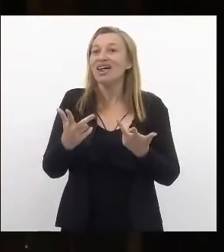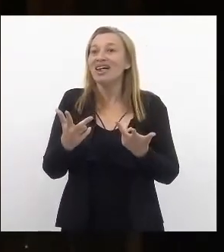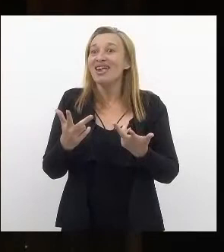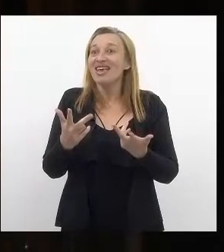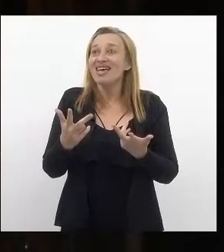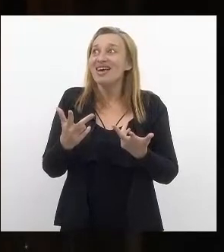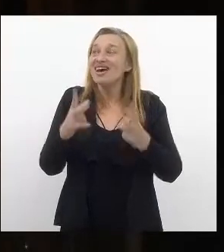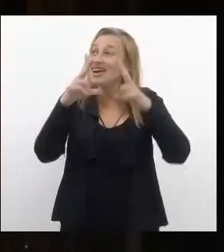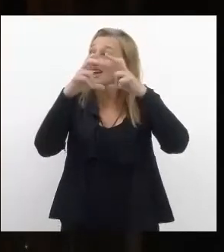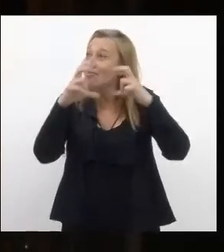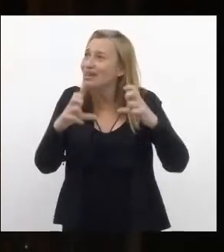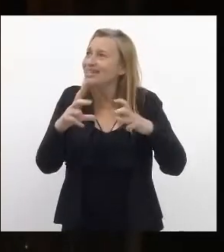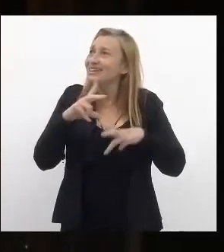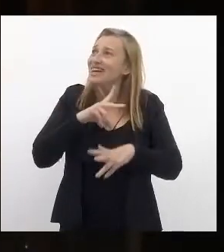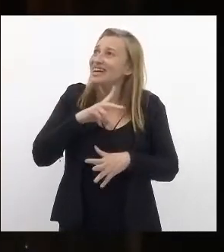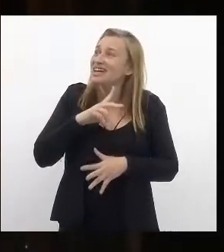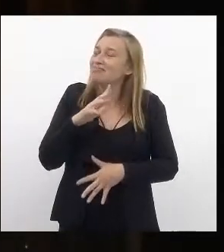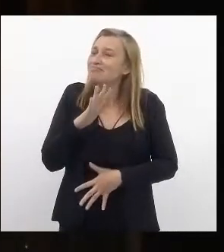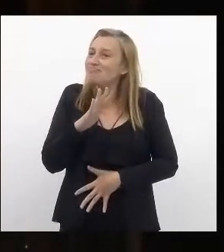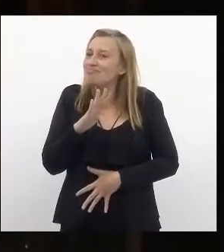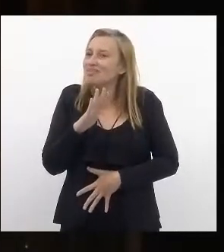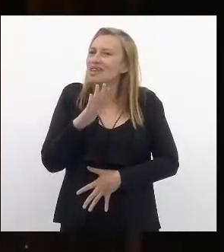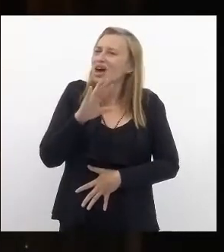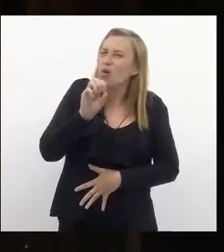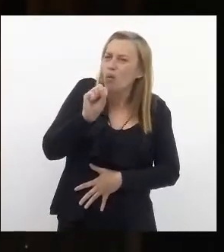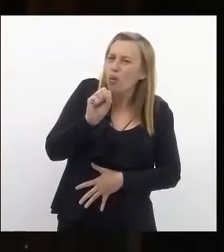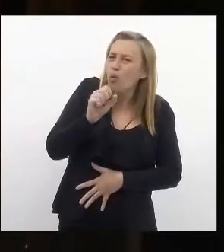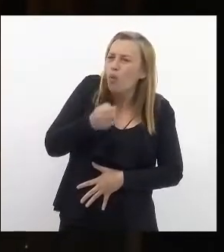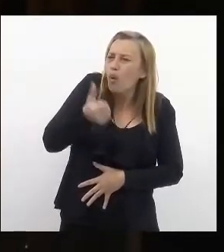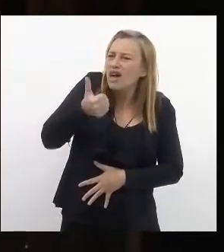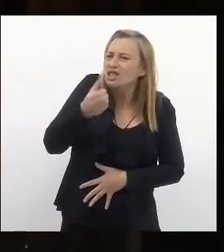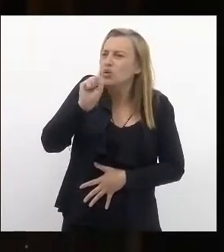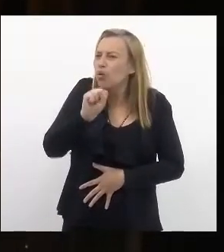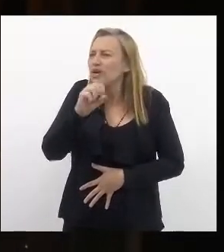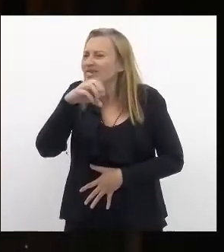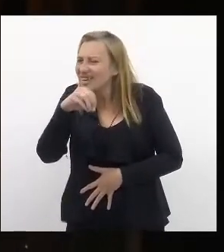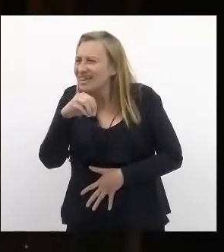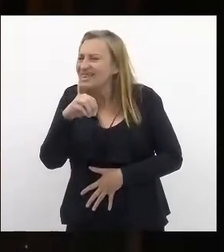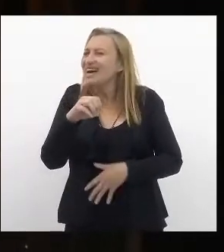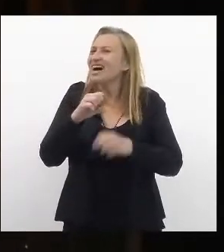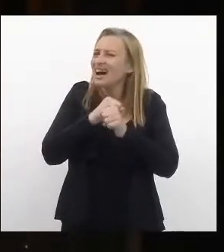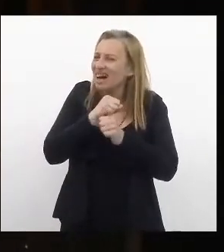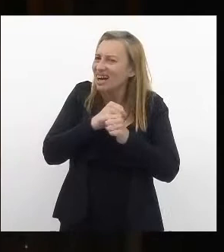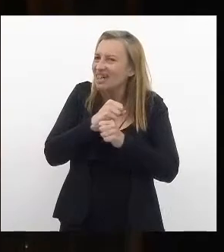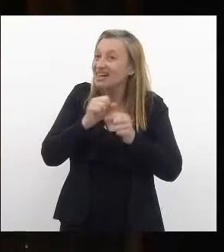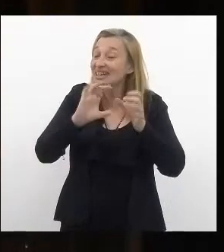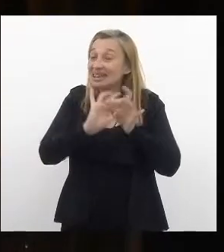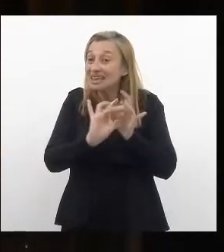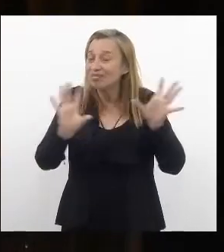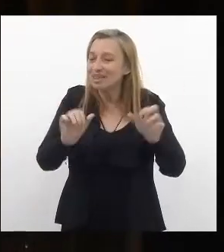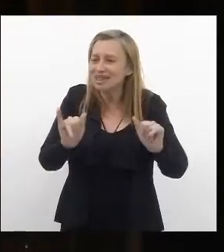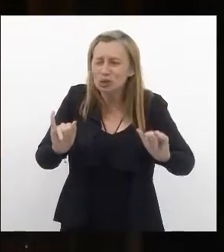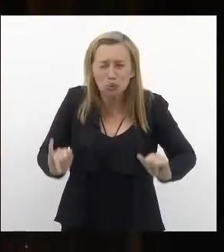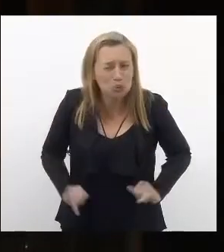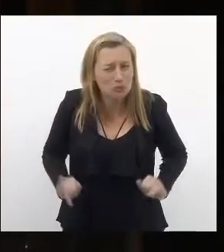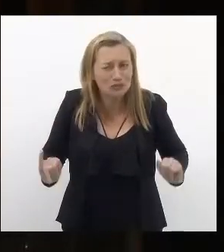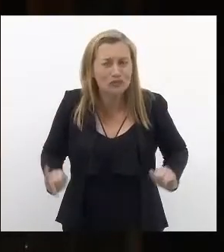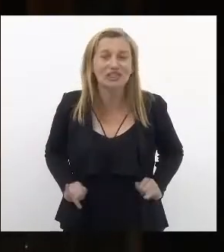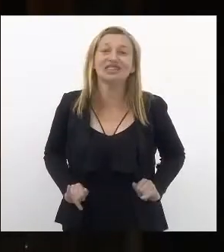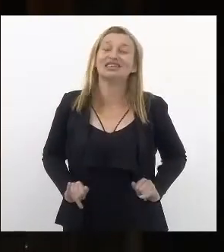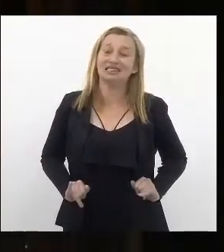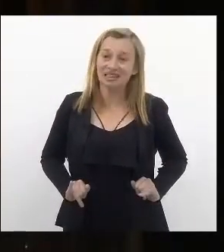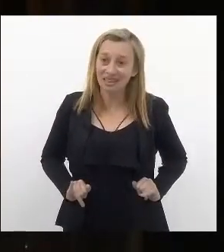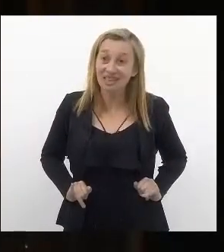Líbano tem aproximadamente quase 80 anos, 78 anos exatamente, de independência sofrida.